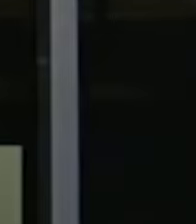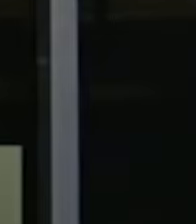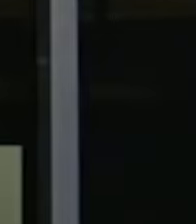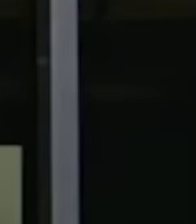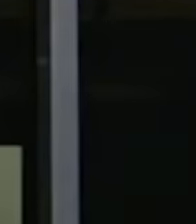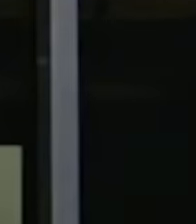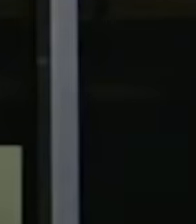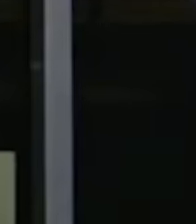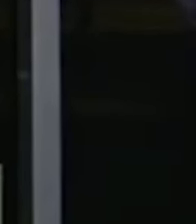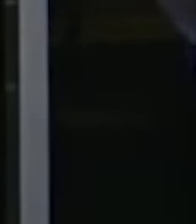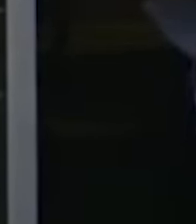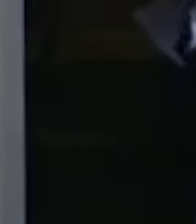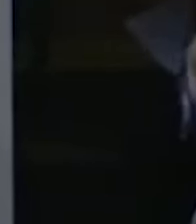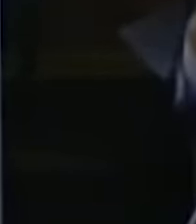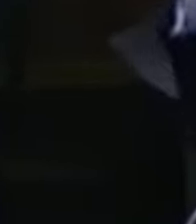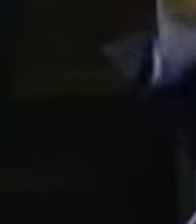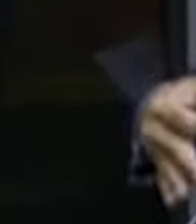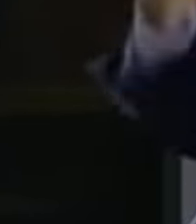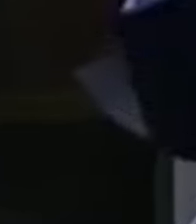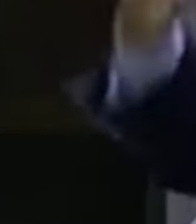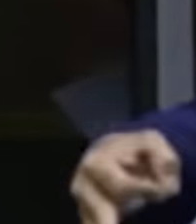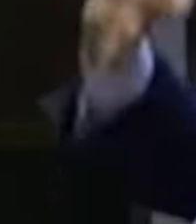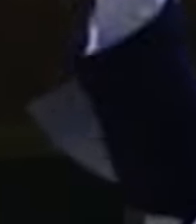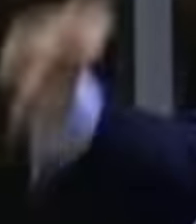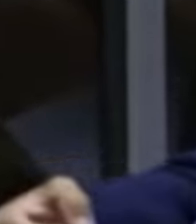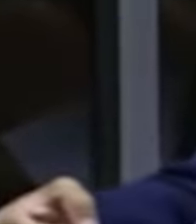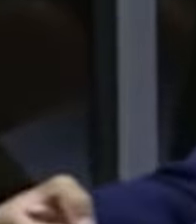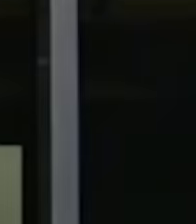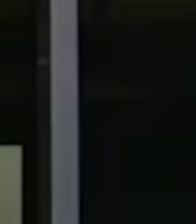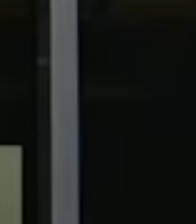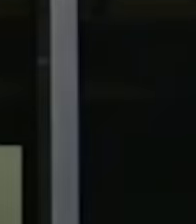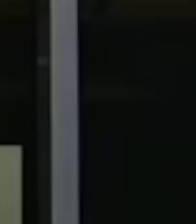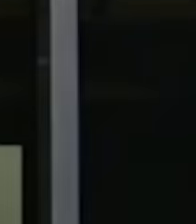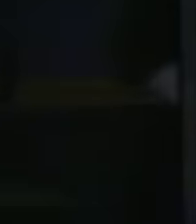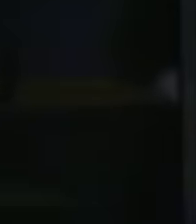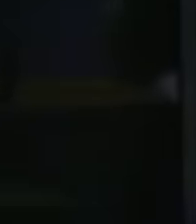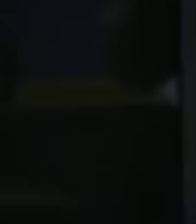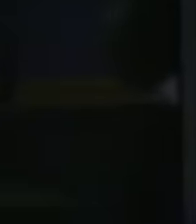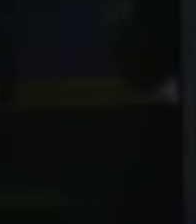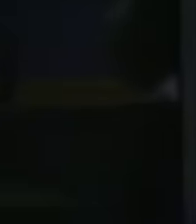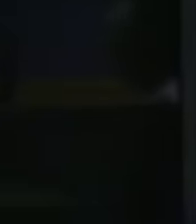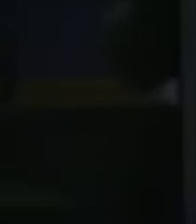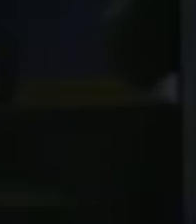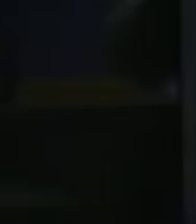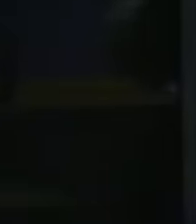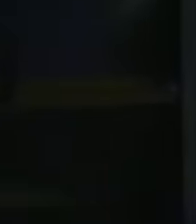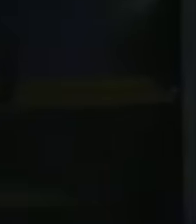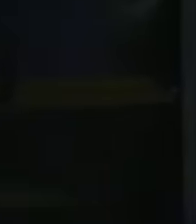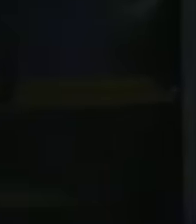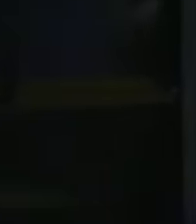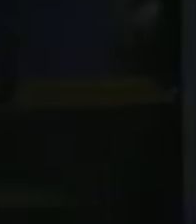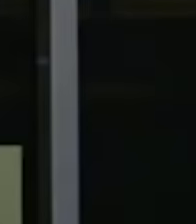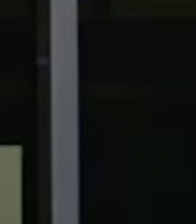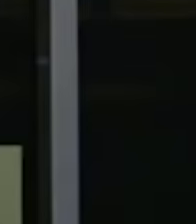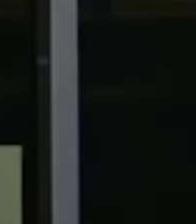orçamento que cobra o imposto em cima do lombo e do trabalho do mais pobre enquanto o governo e o presidente da república com a